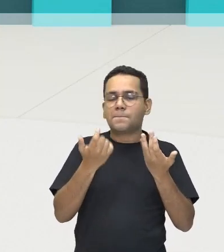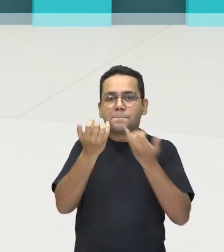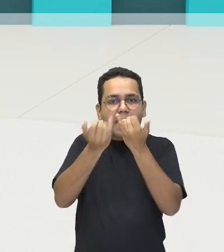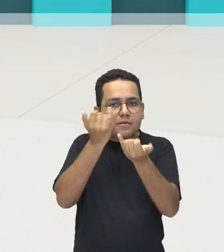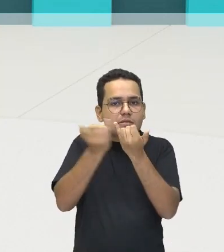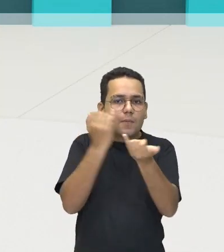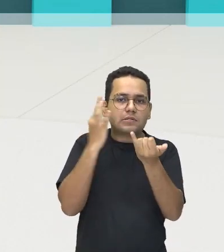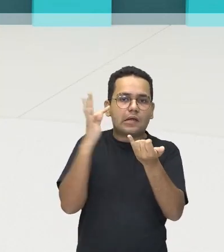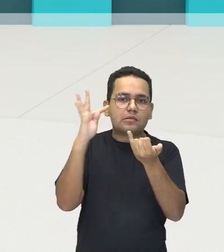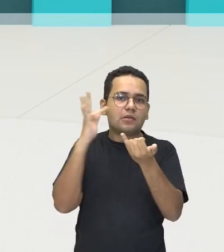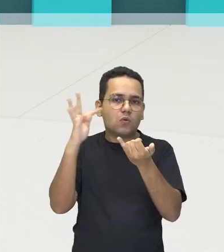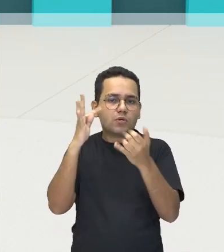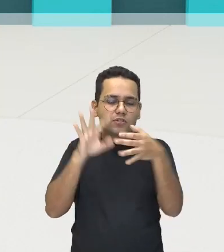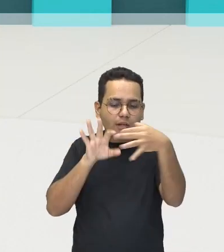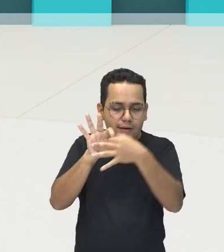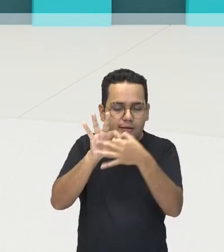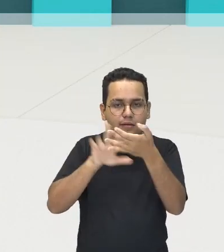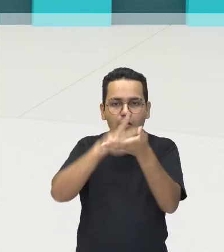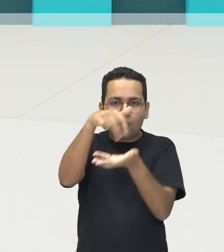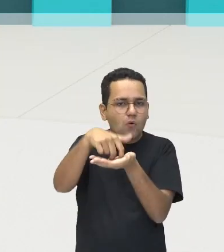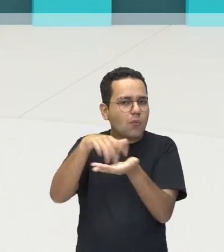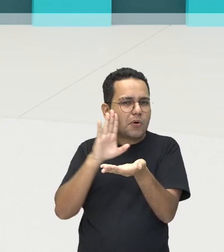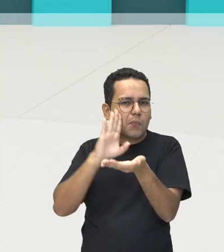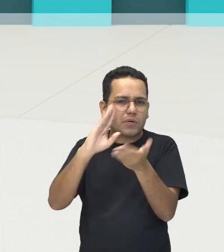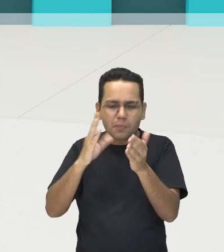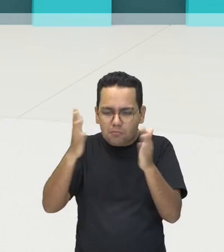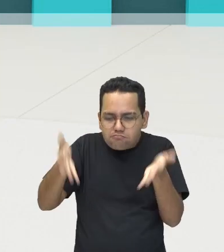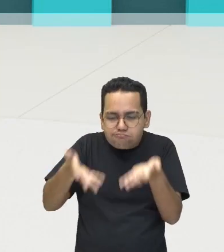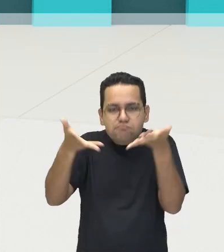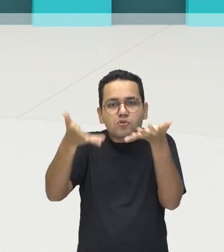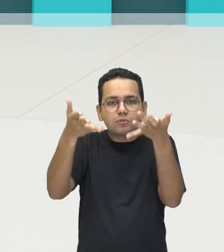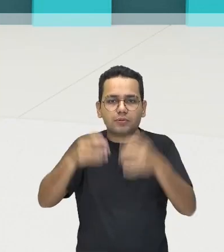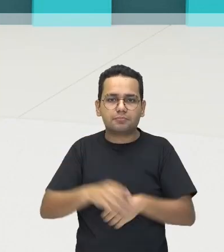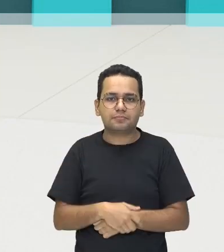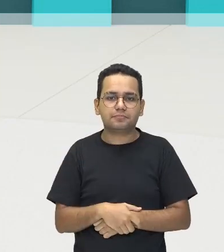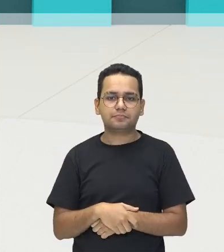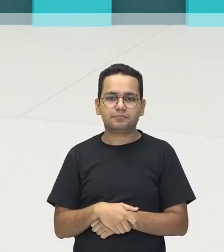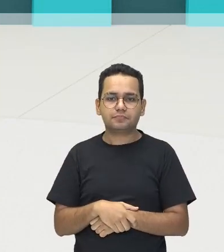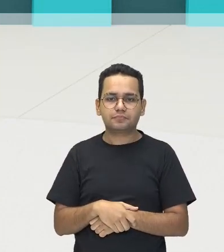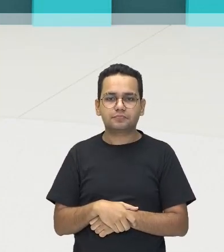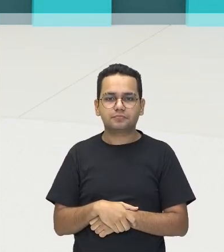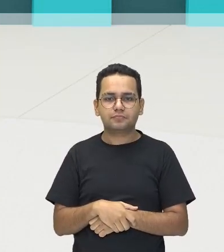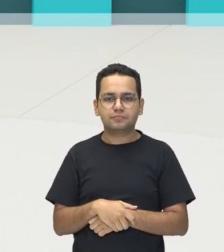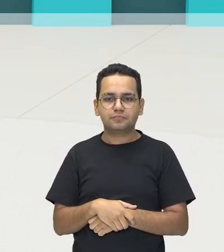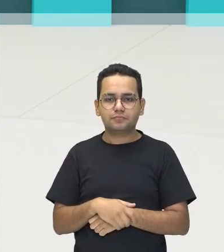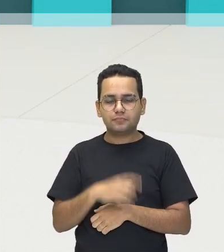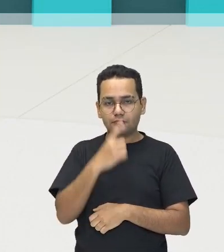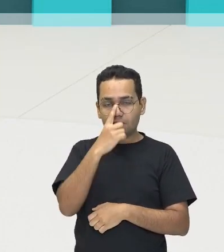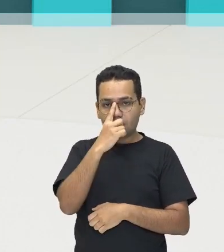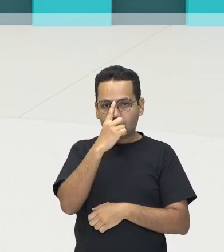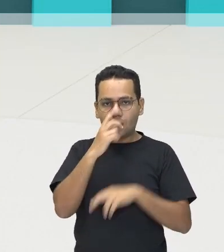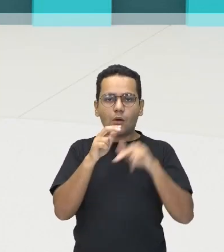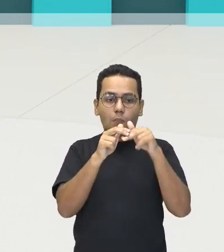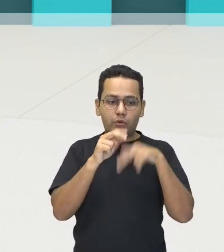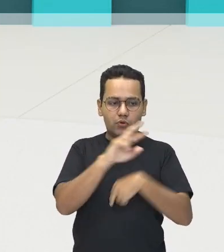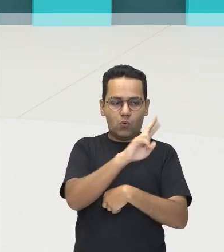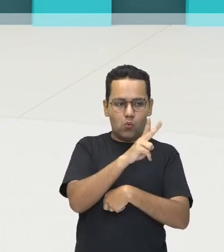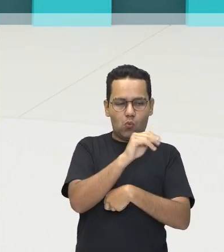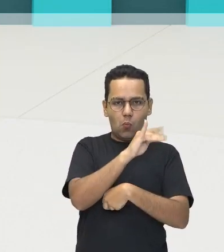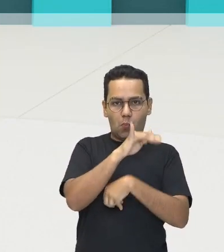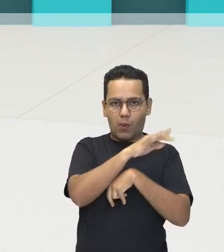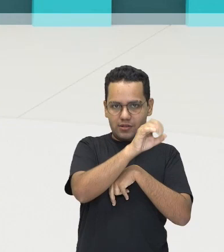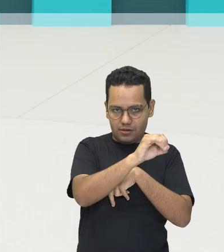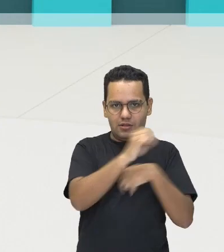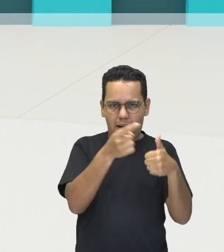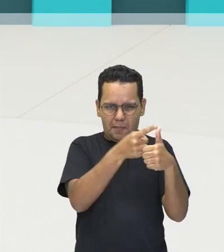o poderoso, digamos assim. Lembrando que o humanismo vai até, inclusive, excluir a visão religiosa, porque nós tínhamos a visão